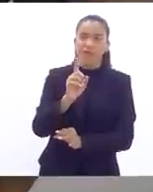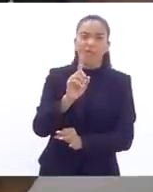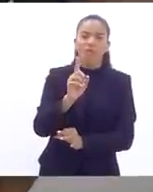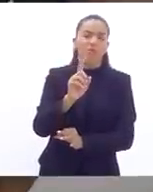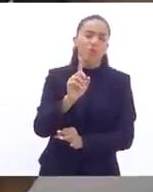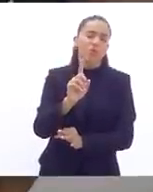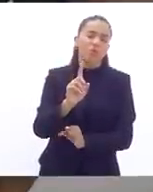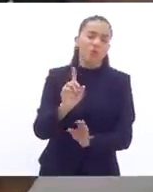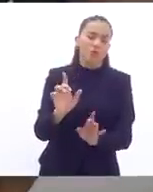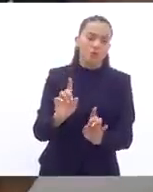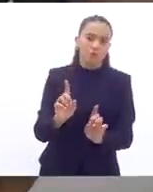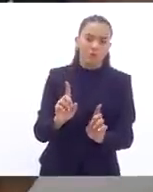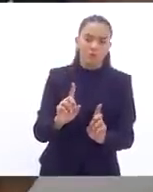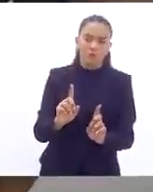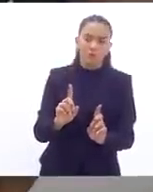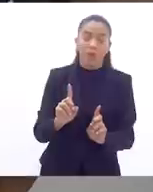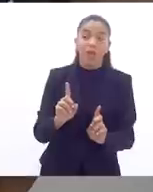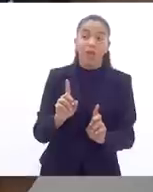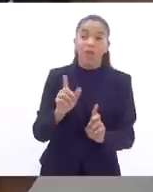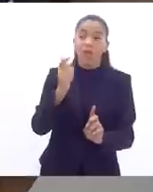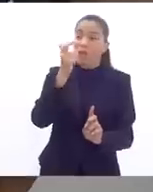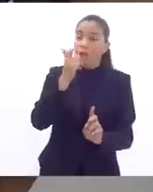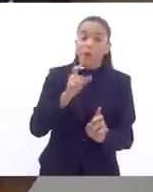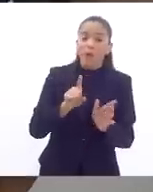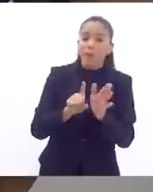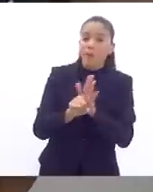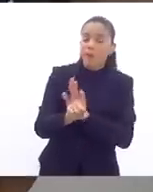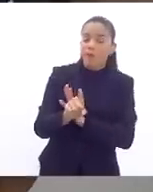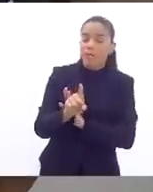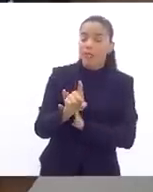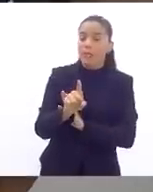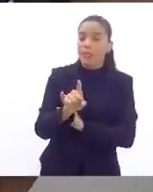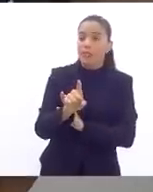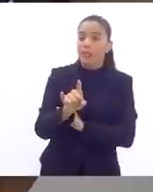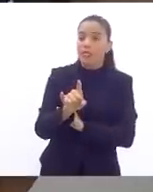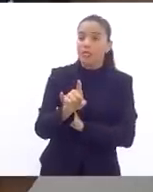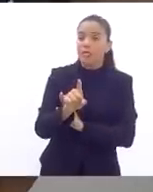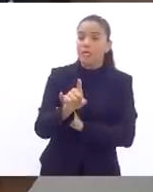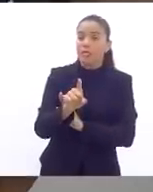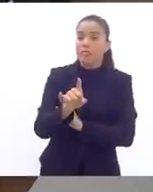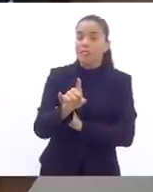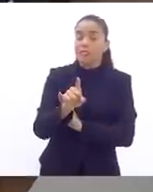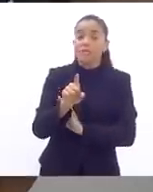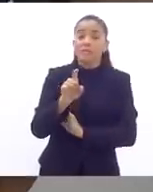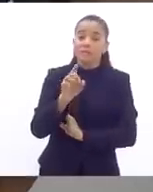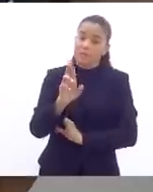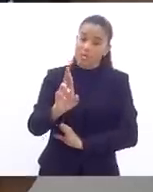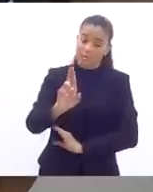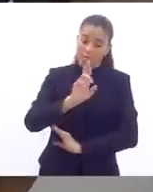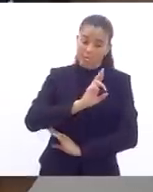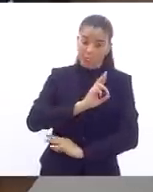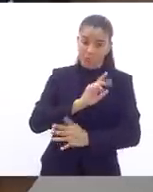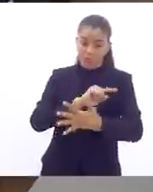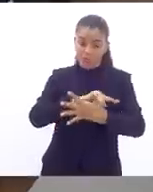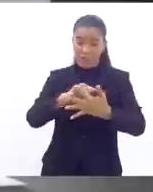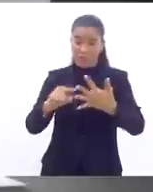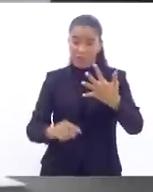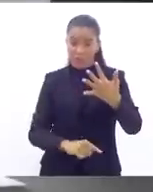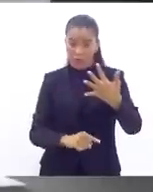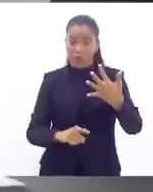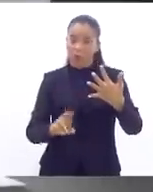aqui eu perguntei o seguinte você respondeu às cinco